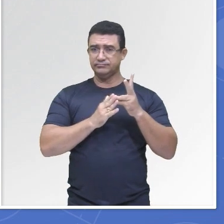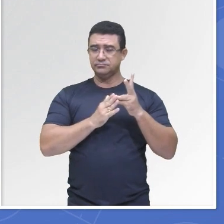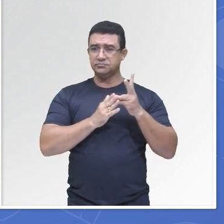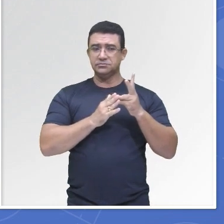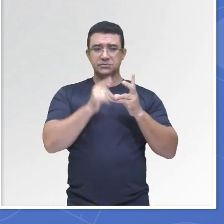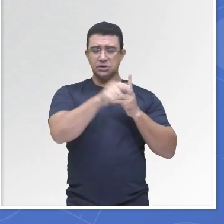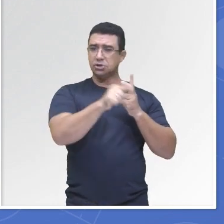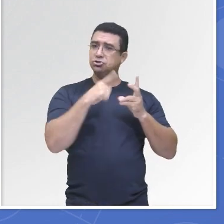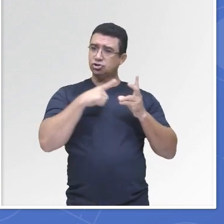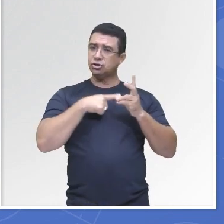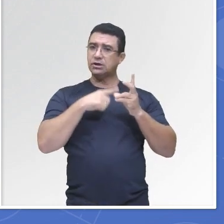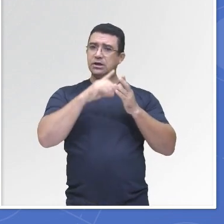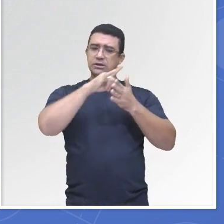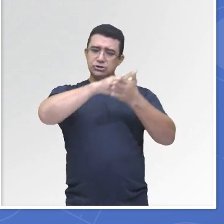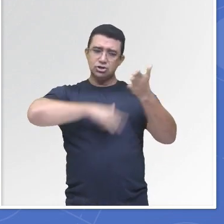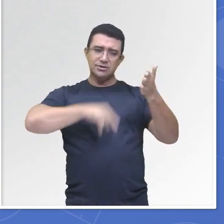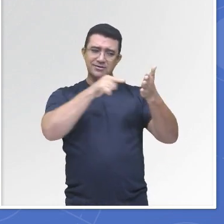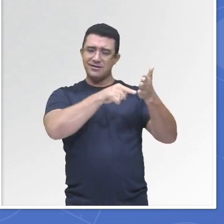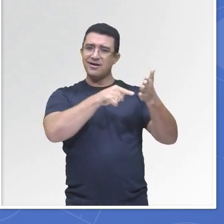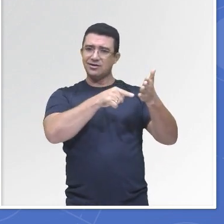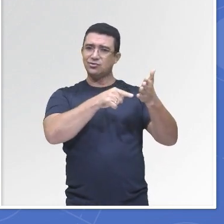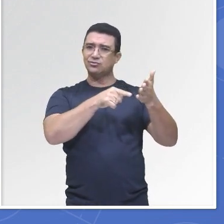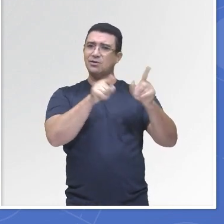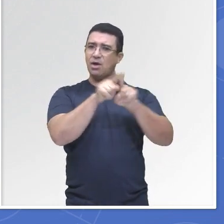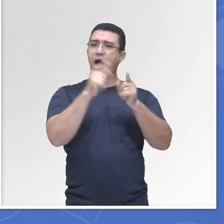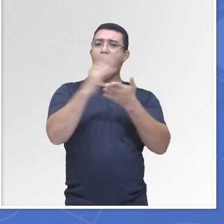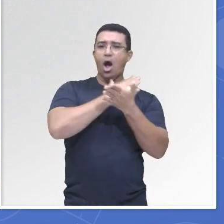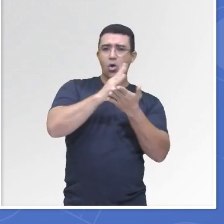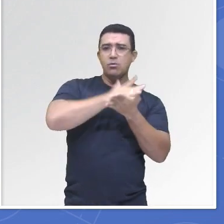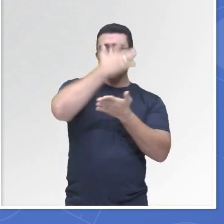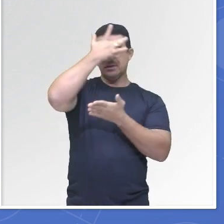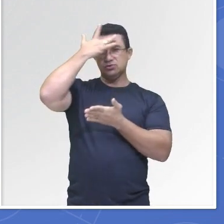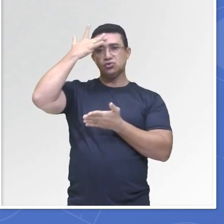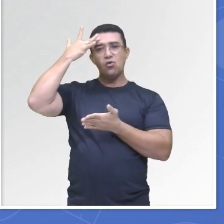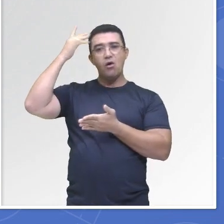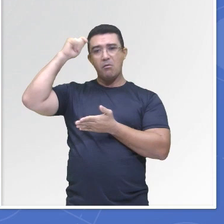de 20% dos escravos à coroa portuguesa.